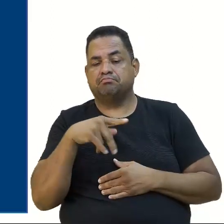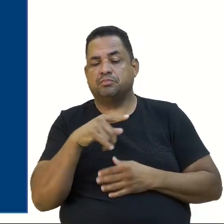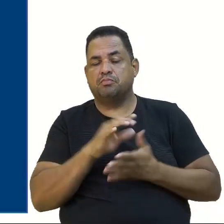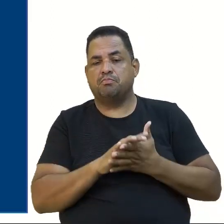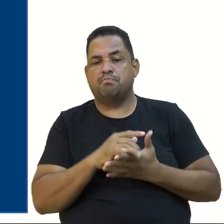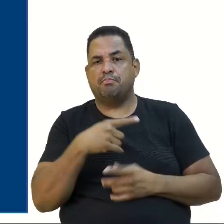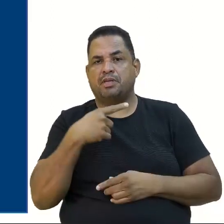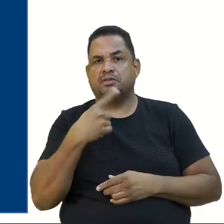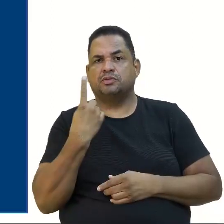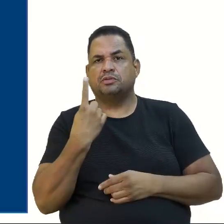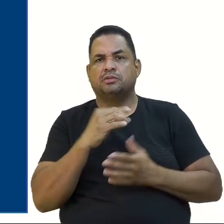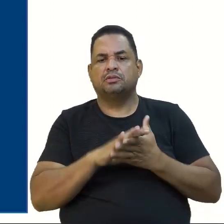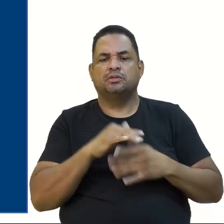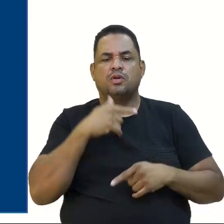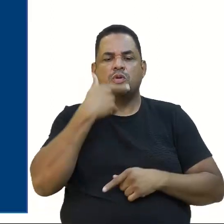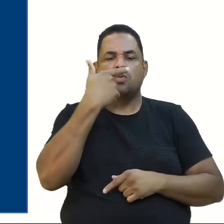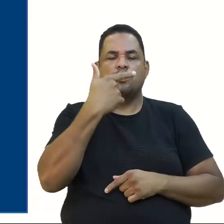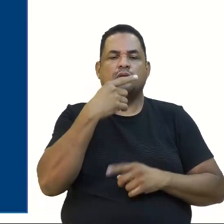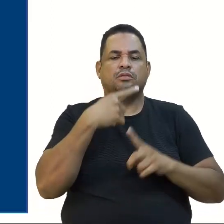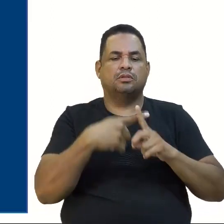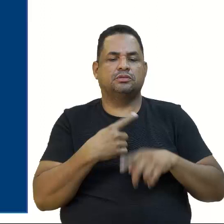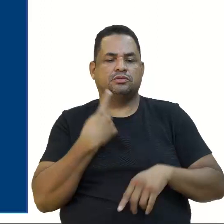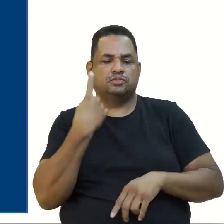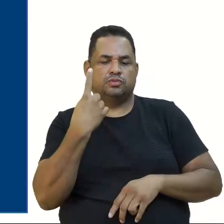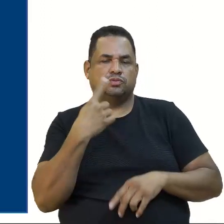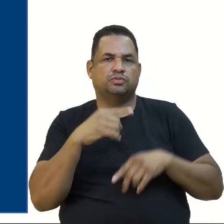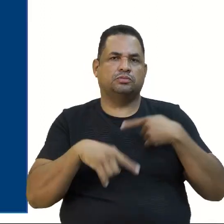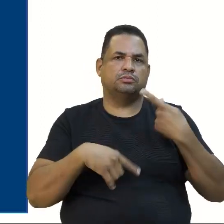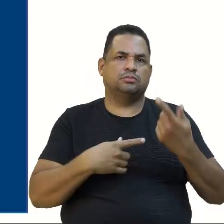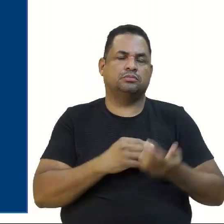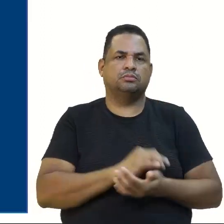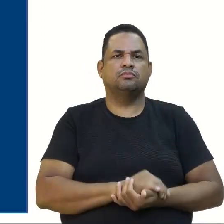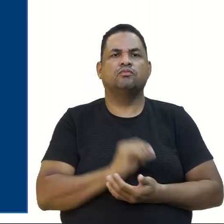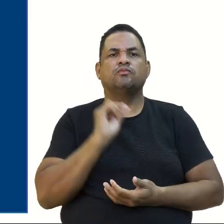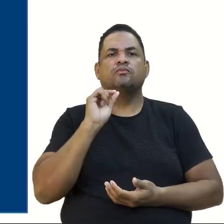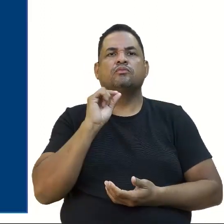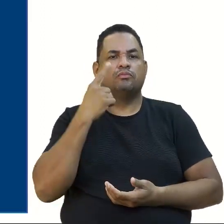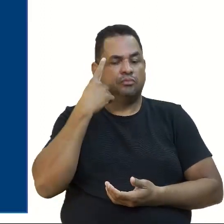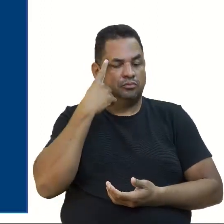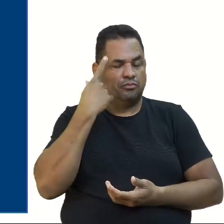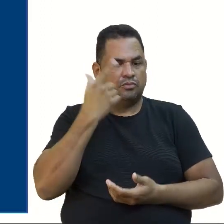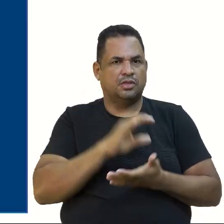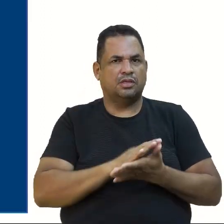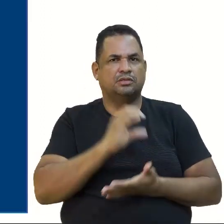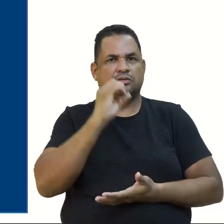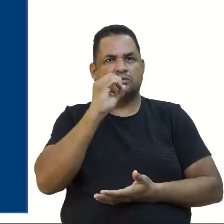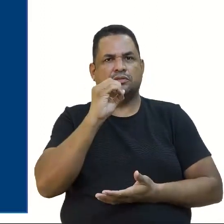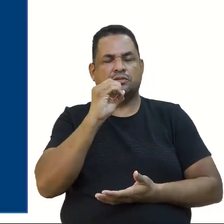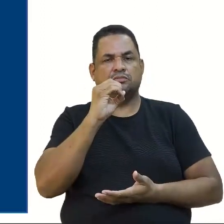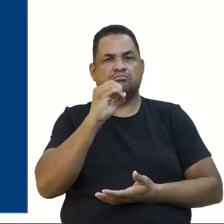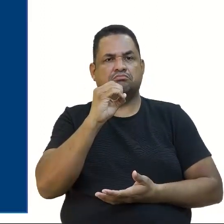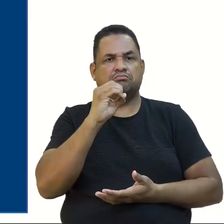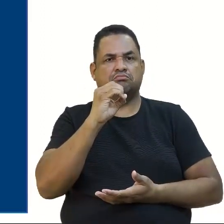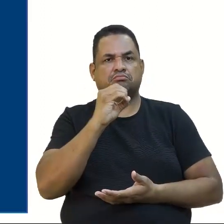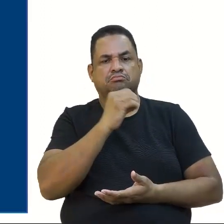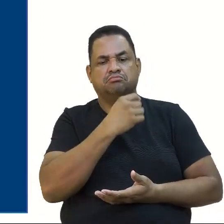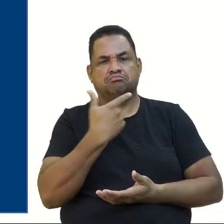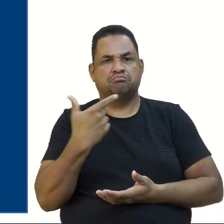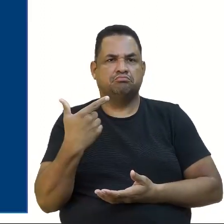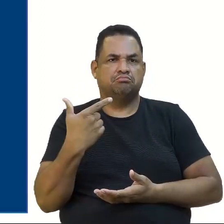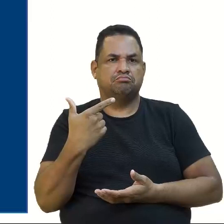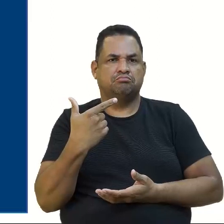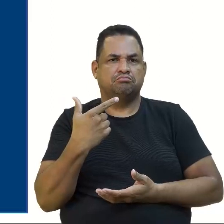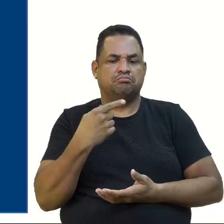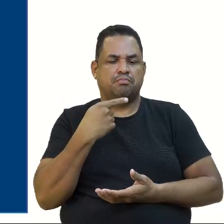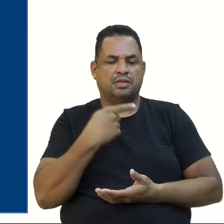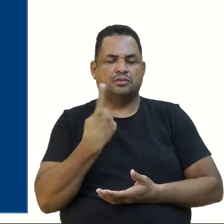1. Eleva ao quadrado e soma 1. Vamos ver? O que vocês acham? É 0? É 2?